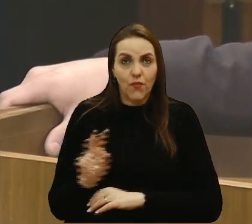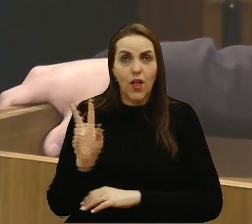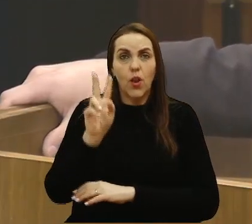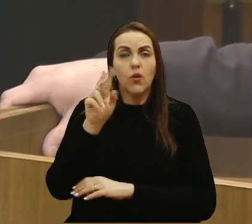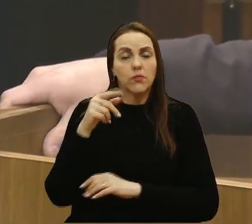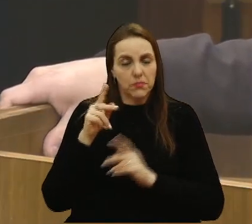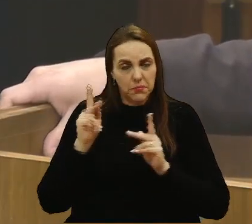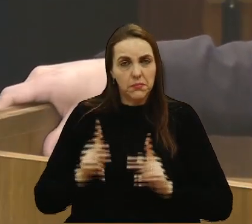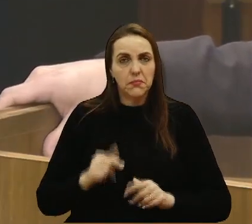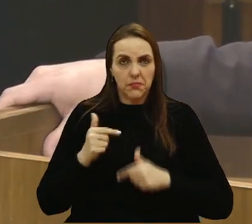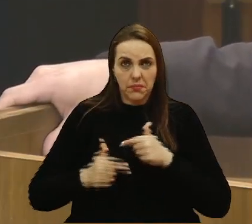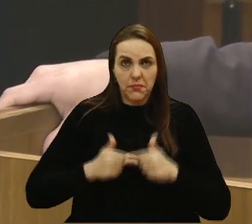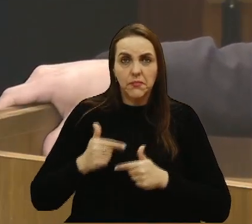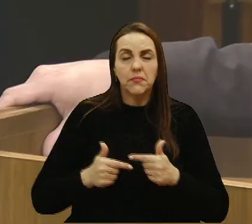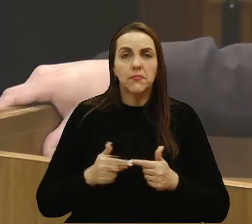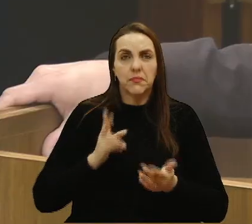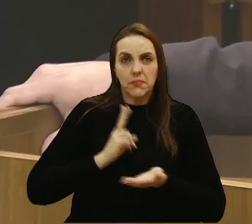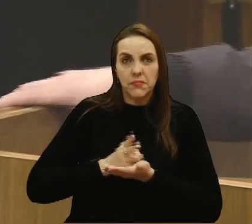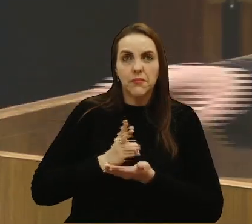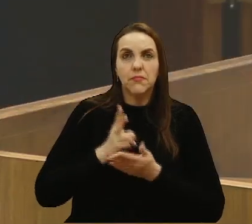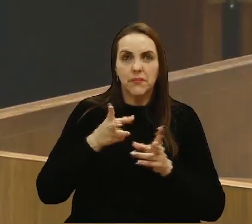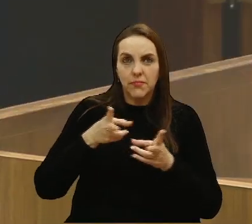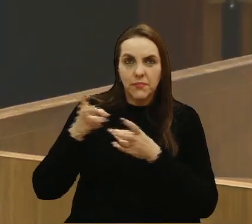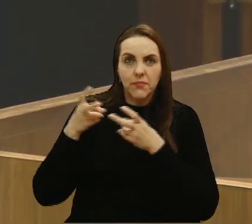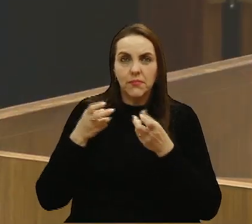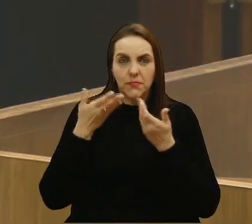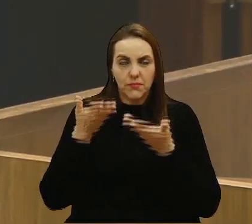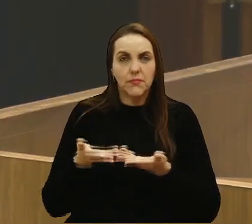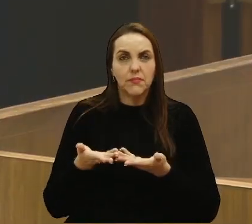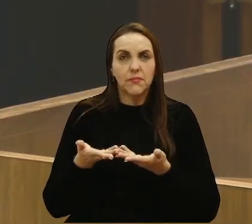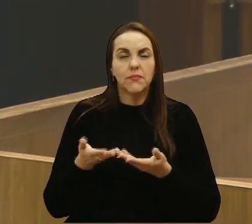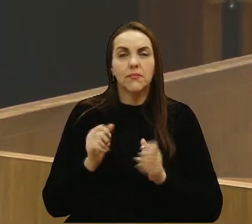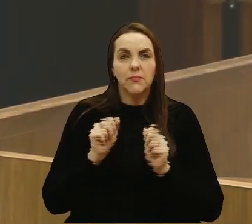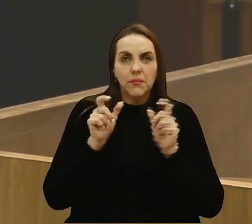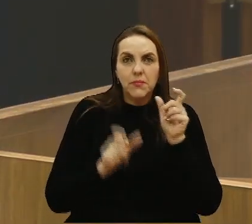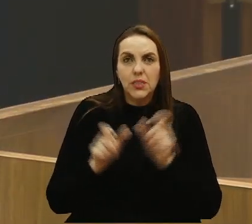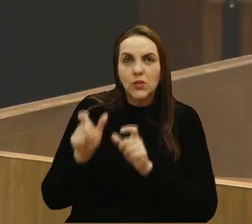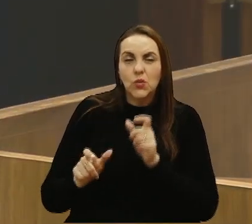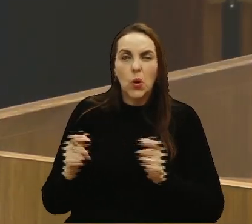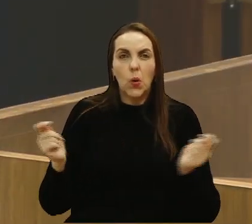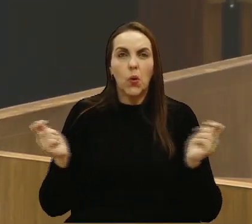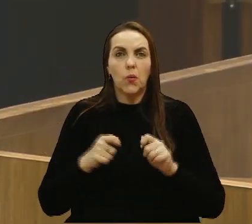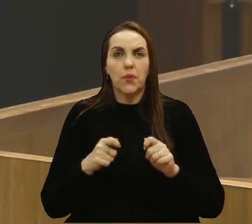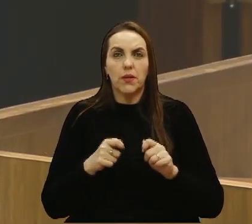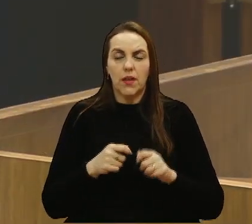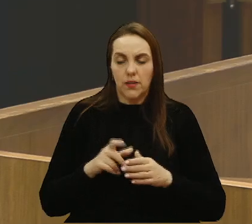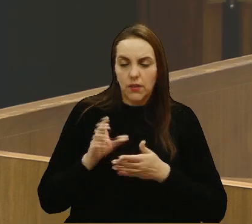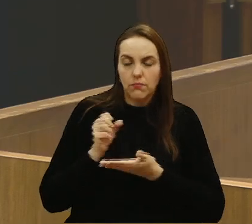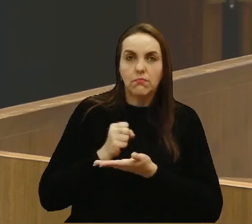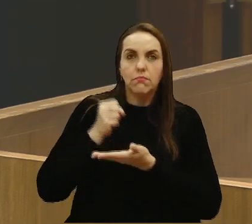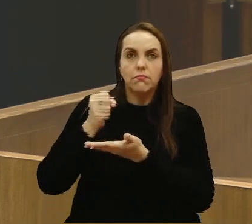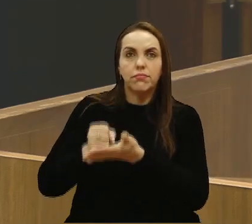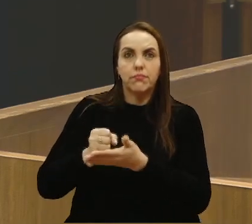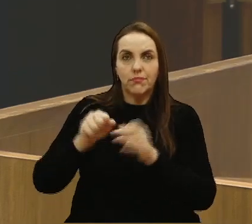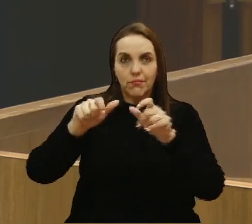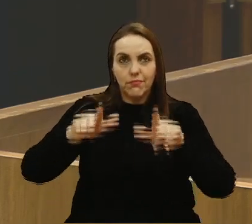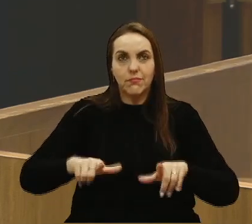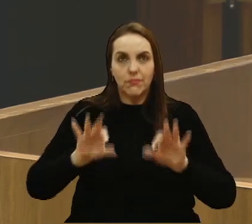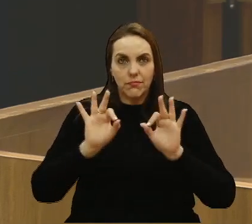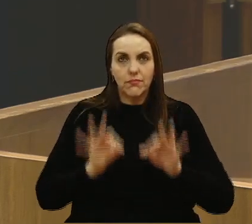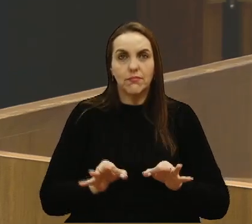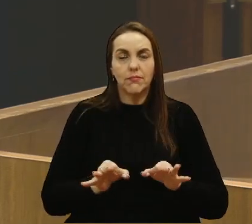fato trabalha. Eu sempre sou daquela percepção. Colocar pessoas competentes nos lugares corretos. Todas as vezes que